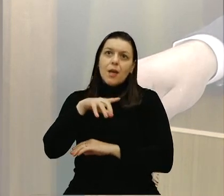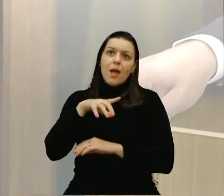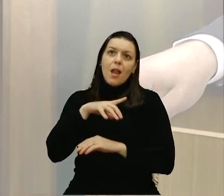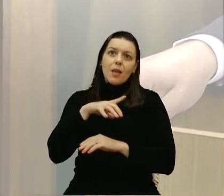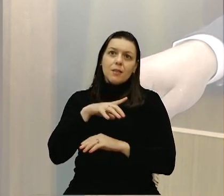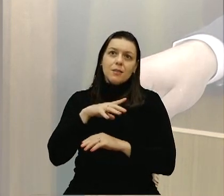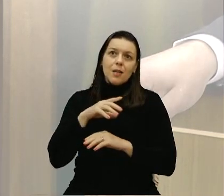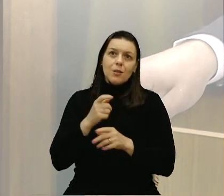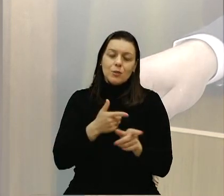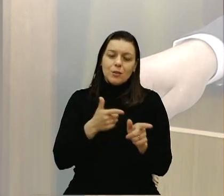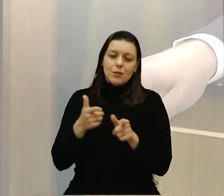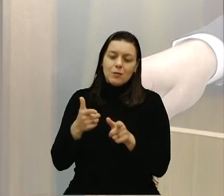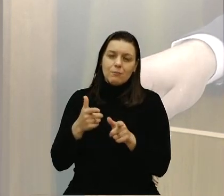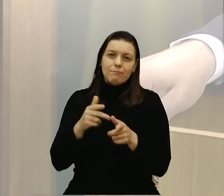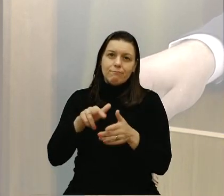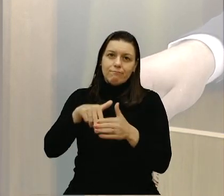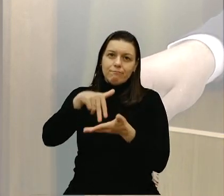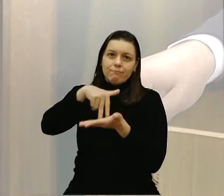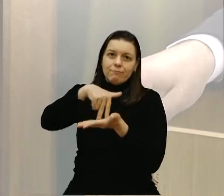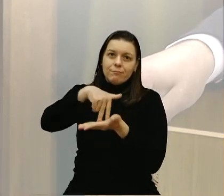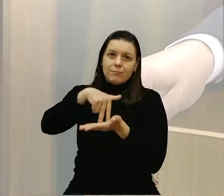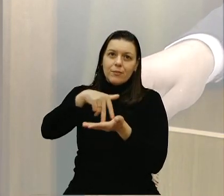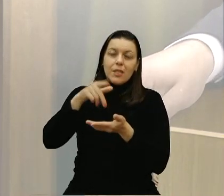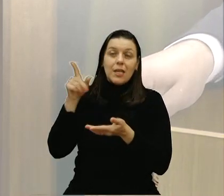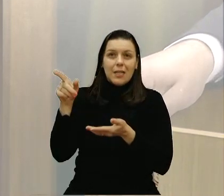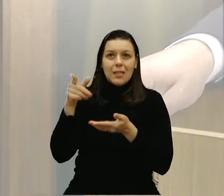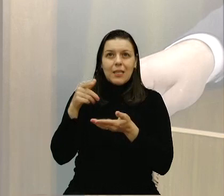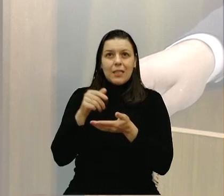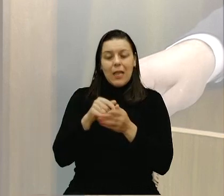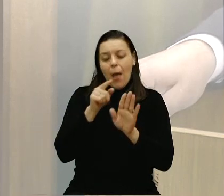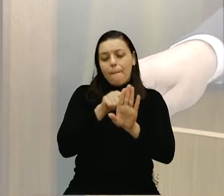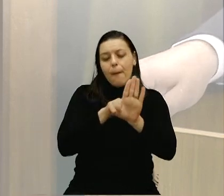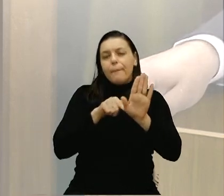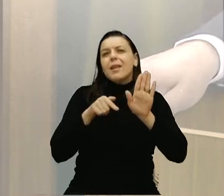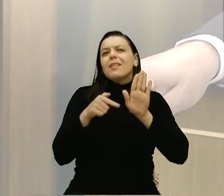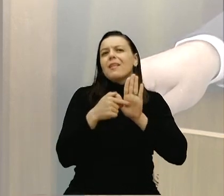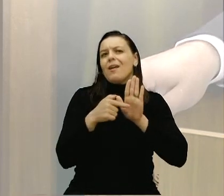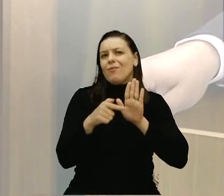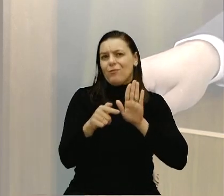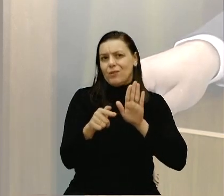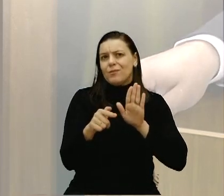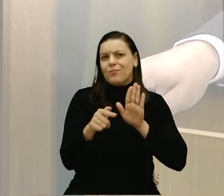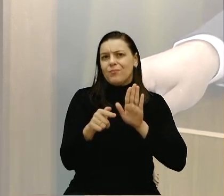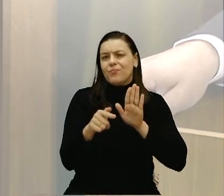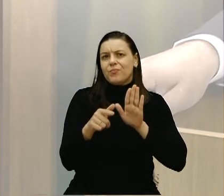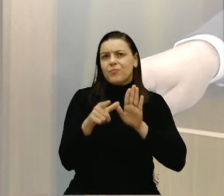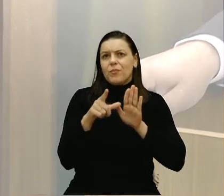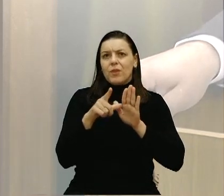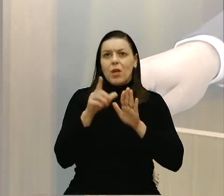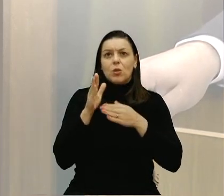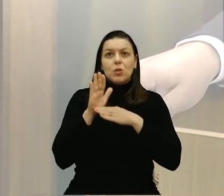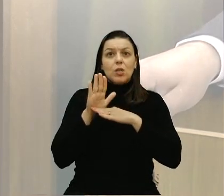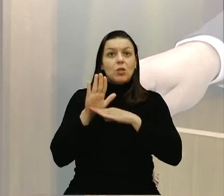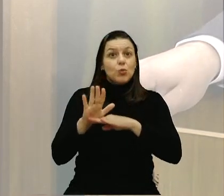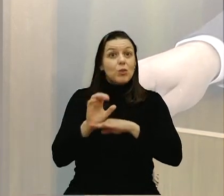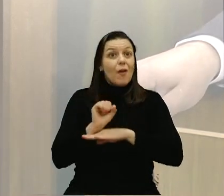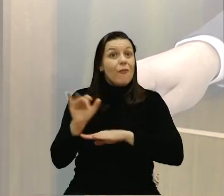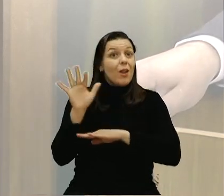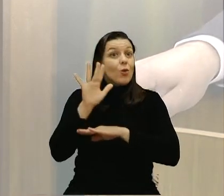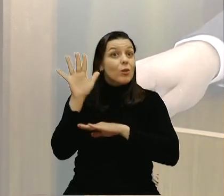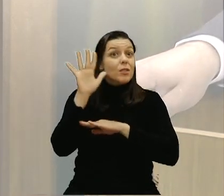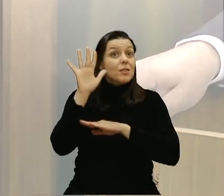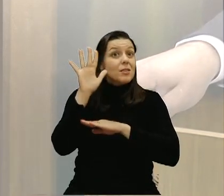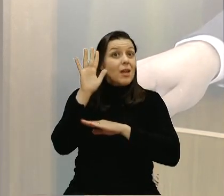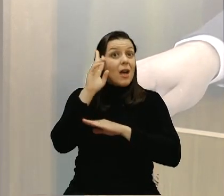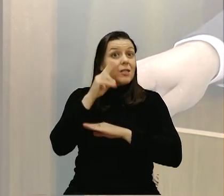os caçadores. E a Mãe Cecília, nessa metáfora, ela exatamente nos ajuda a valorizar, nessa